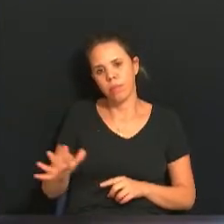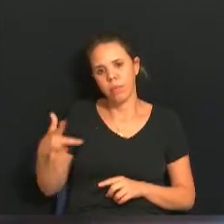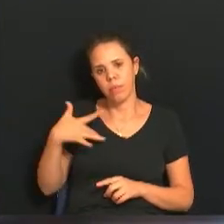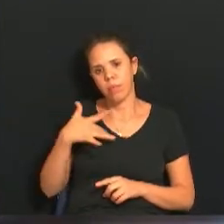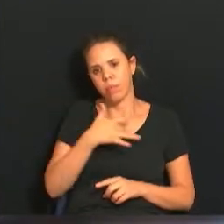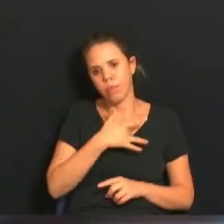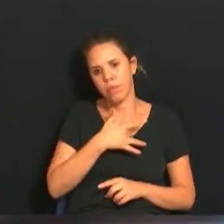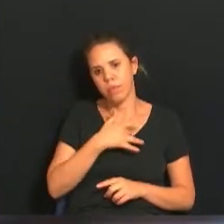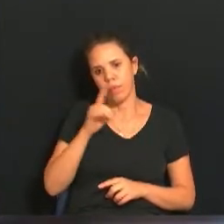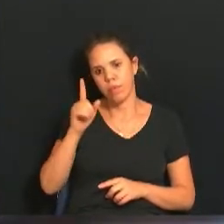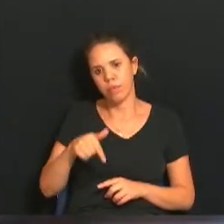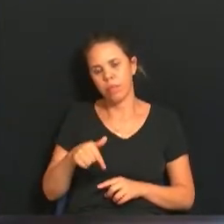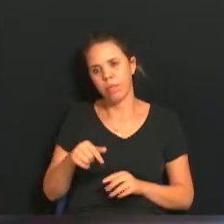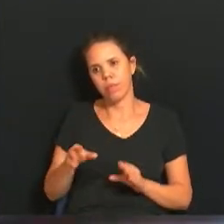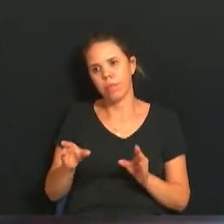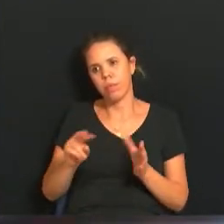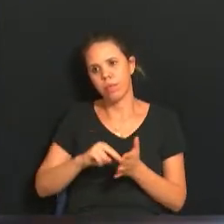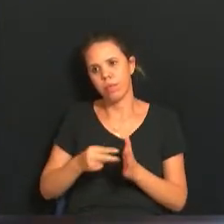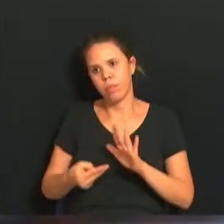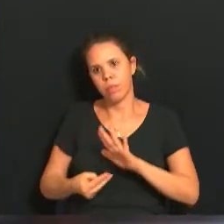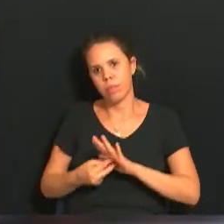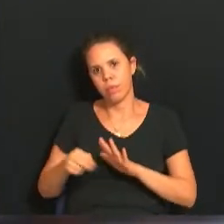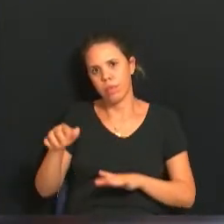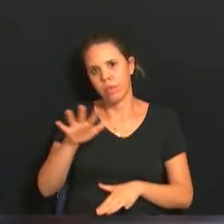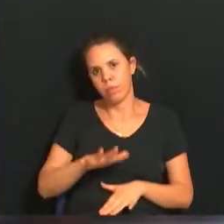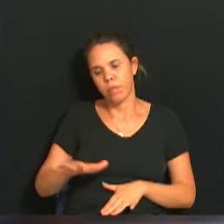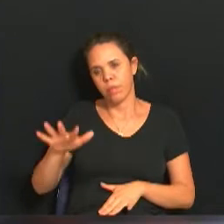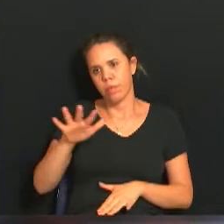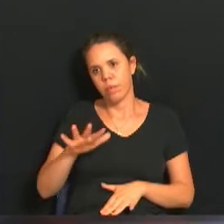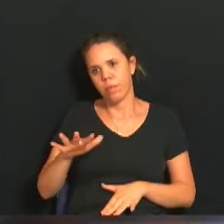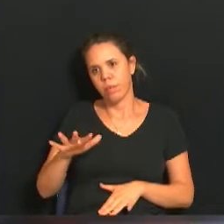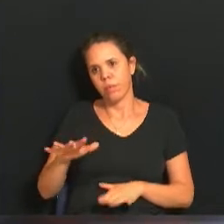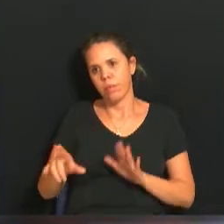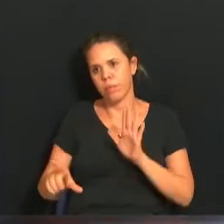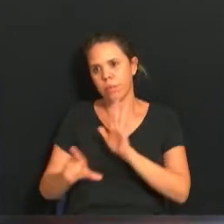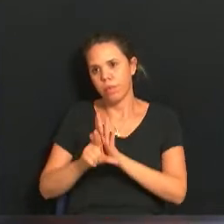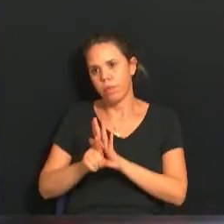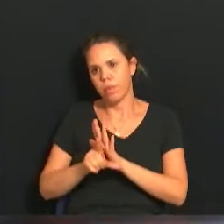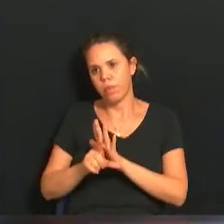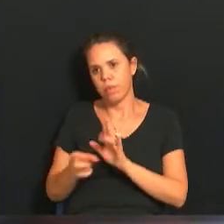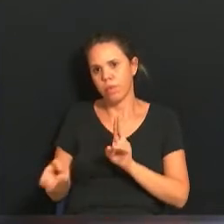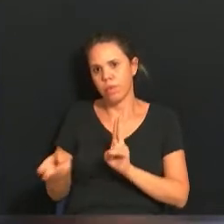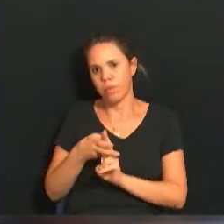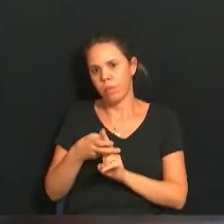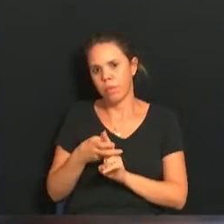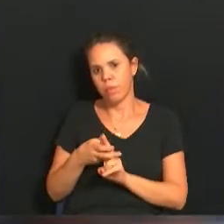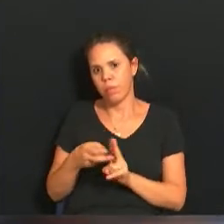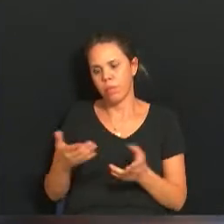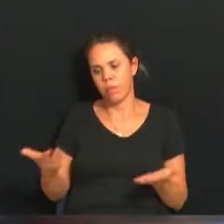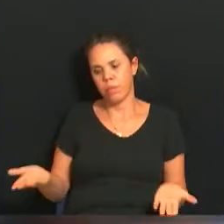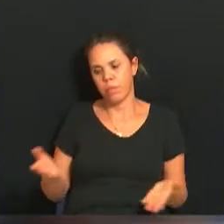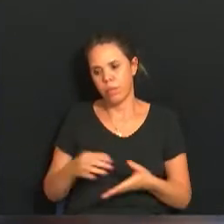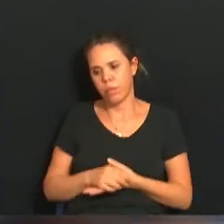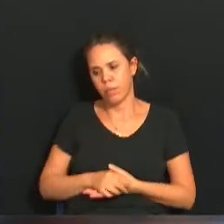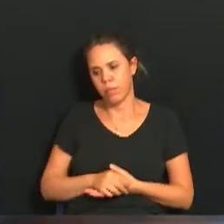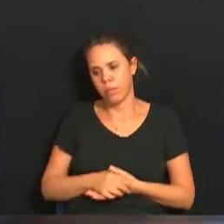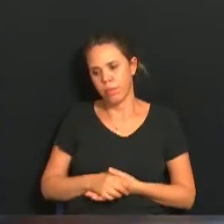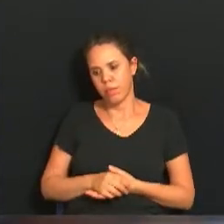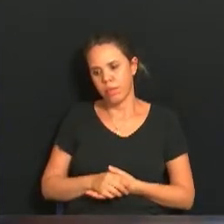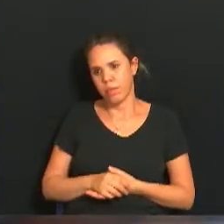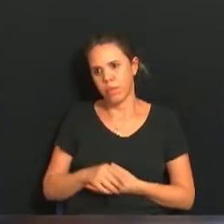se definiram todos os parâmetros, toda a legalidade que institui o SUS. Então, o SUS